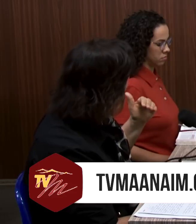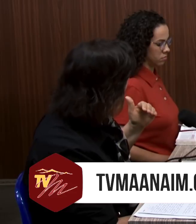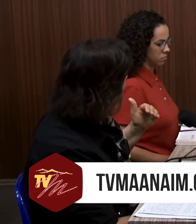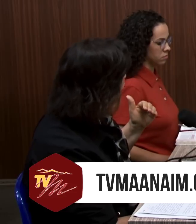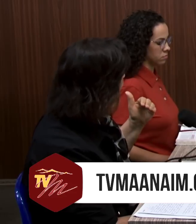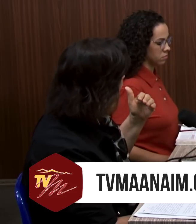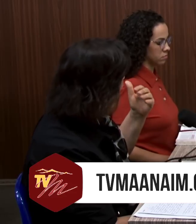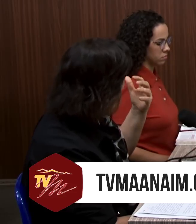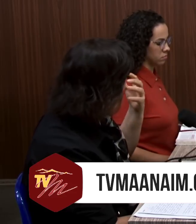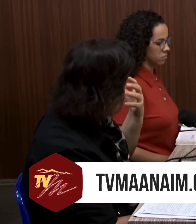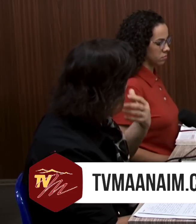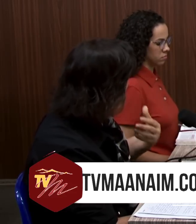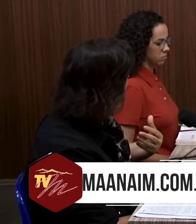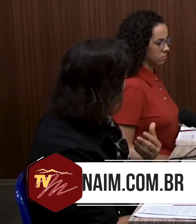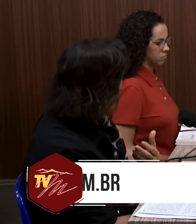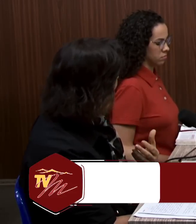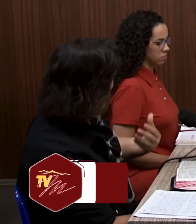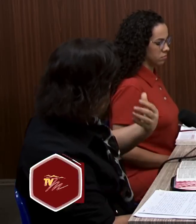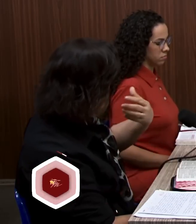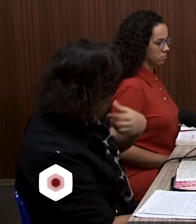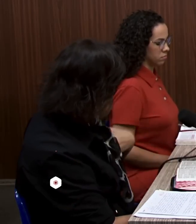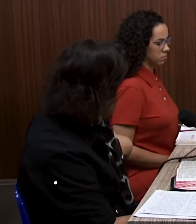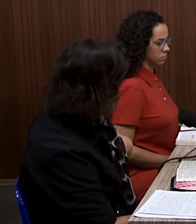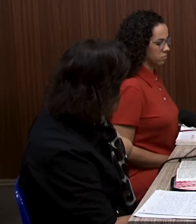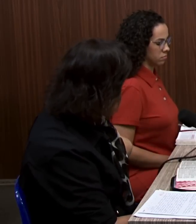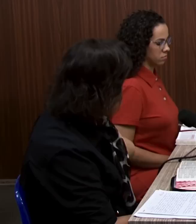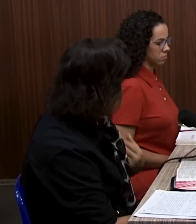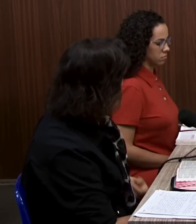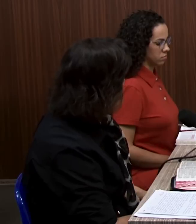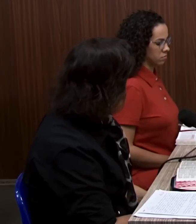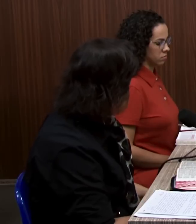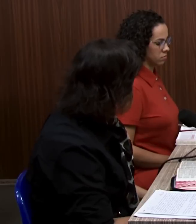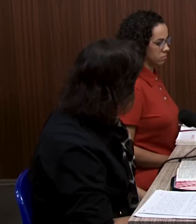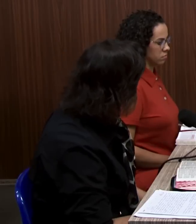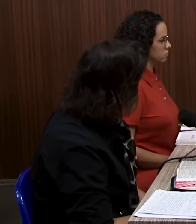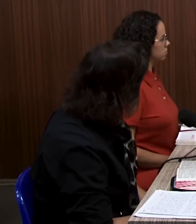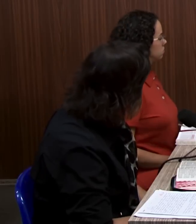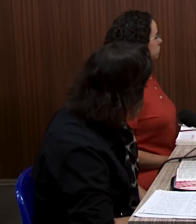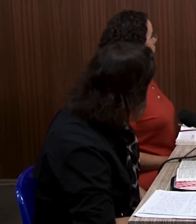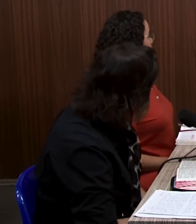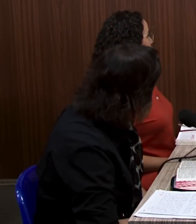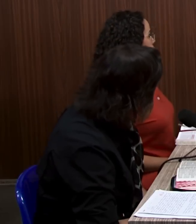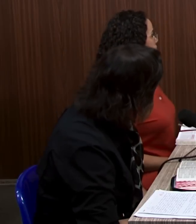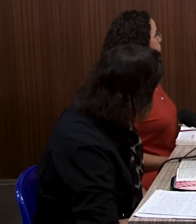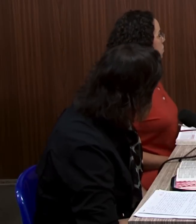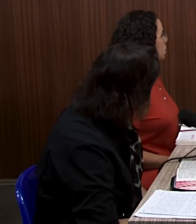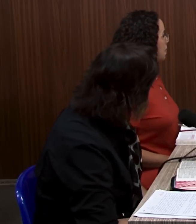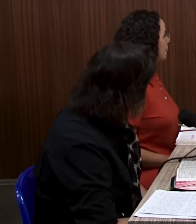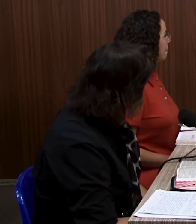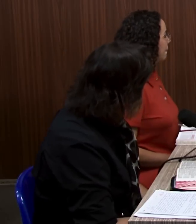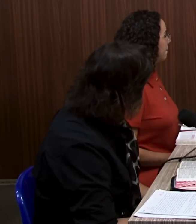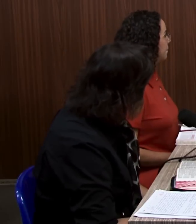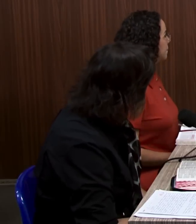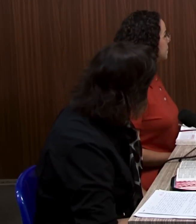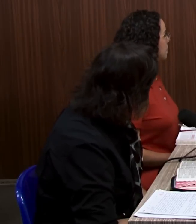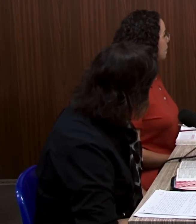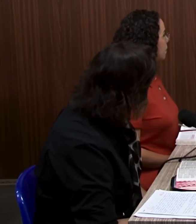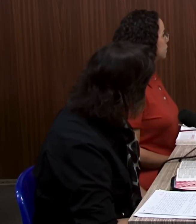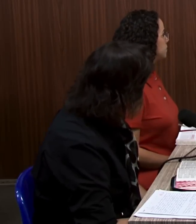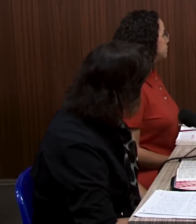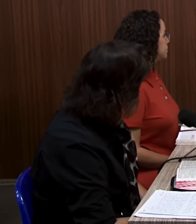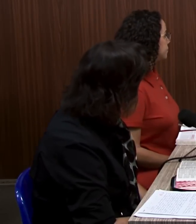nenhum ruído e a voz do Senhor chegar aos nossos corações. Quando você fala em ruído, eu